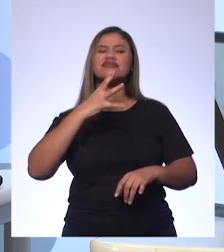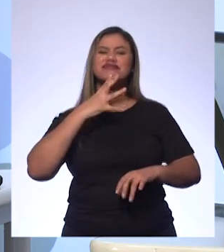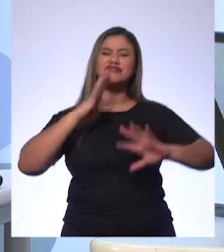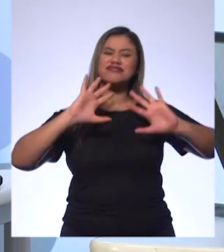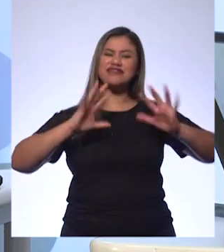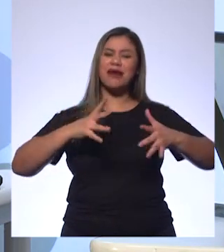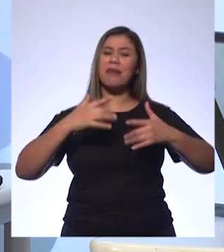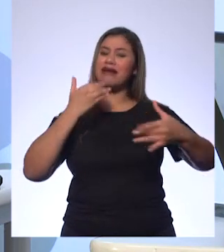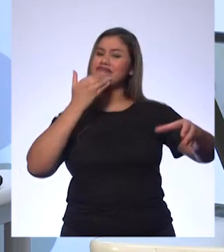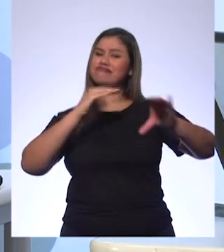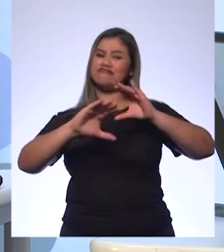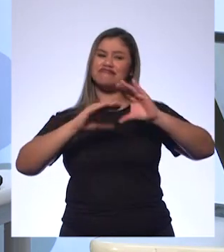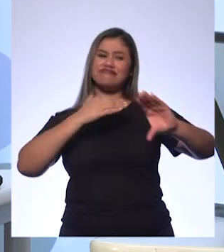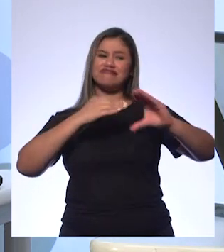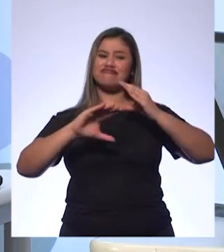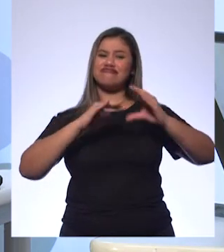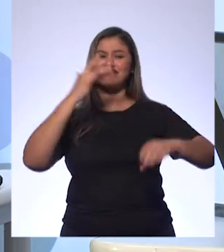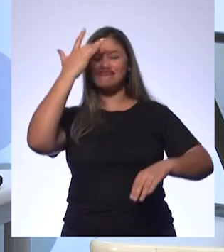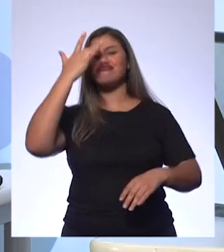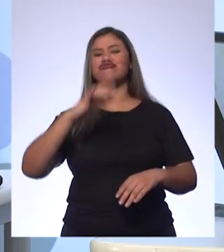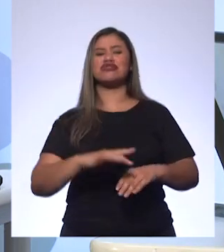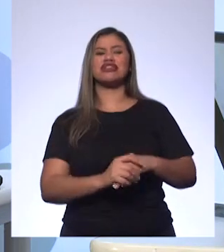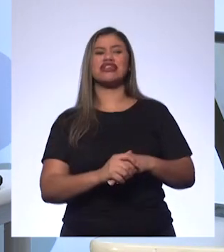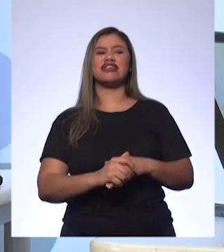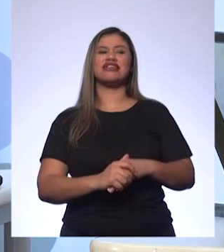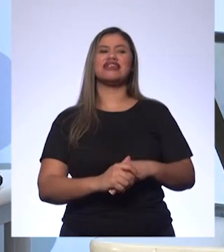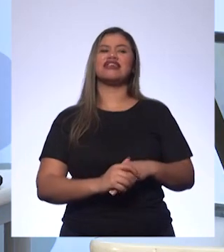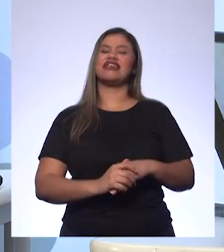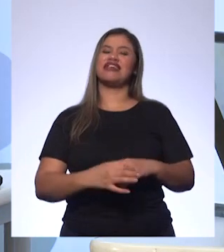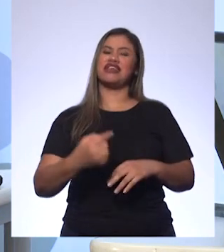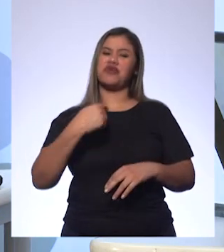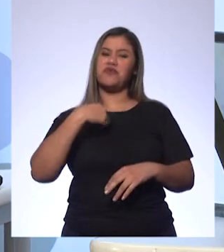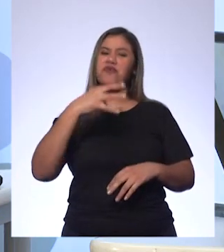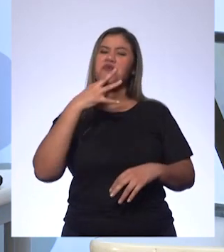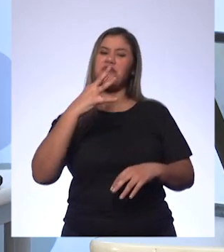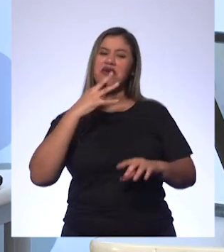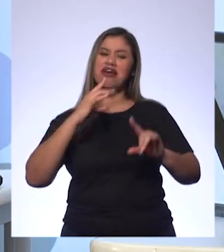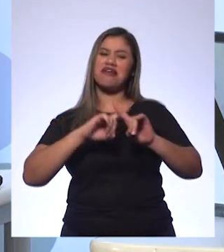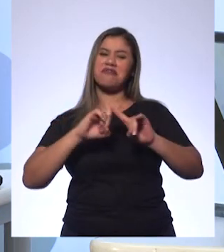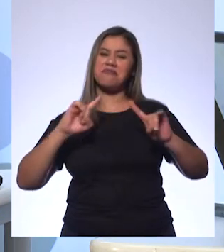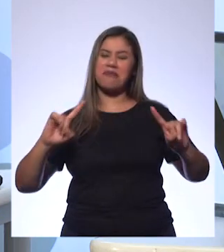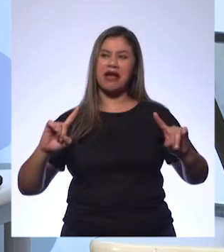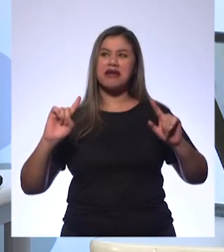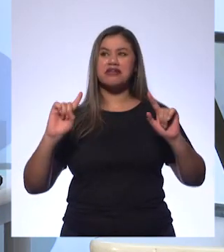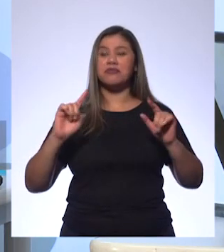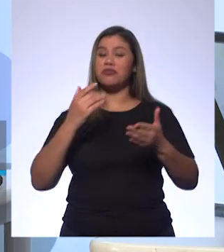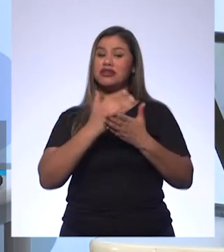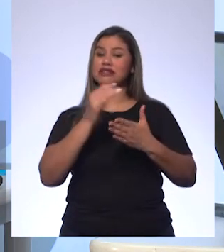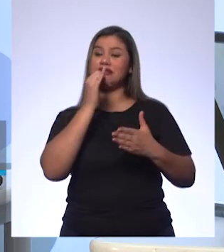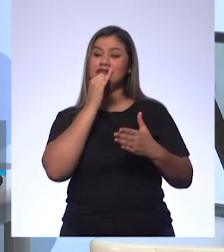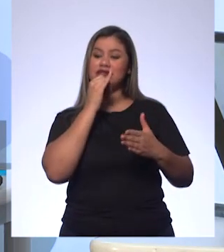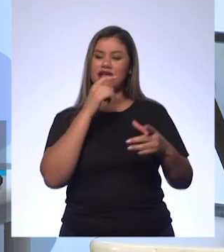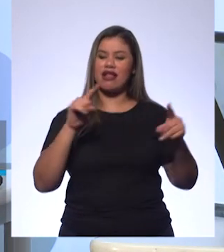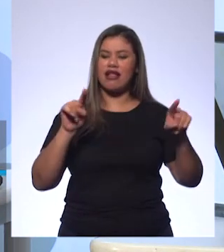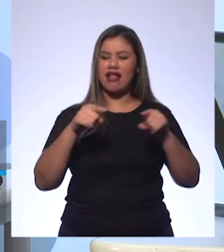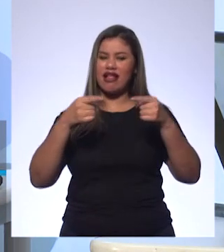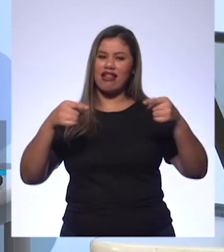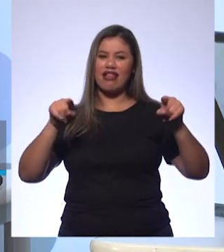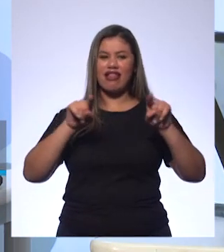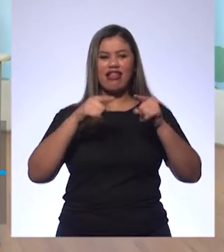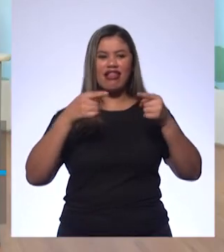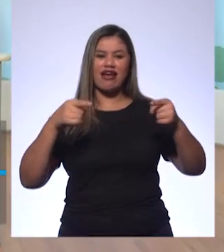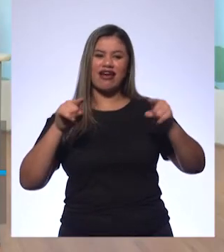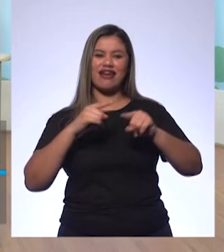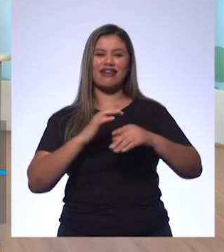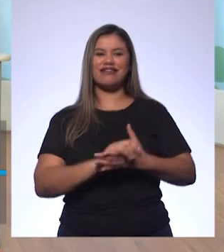eu não sei cantar. Não consigo nem lembrar, porque às vezes tem umas que a gente conheço, começa a ler e vem a melodia, né? Como é que é a melodia dela? Eu posso ser processada por